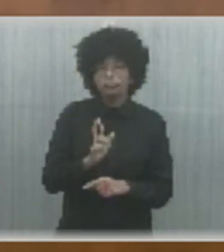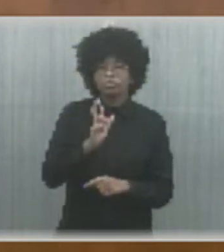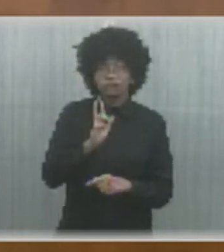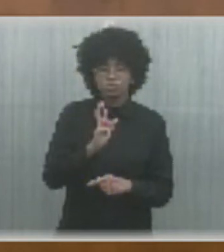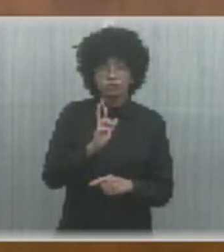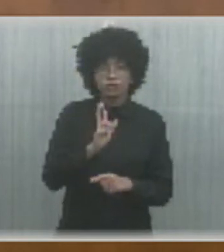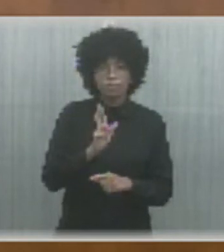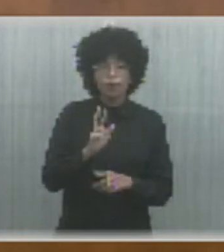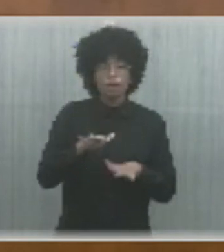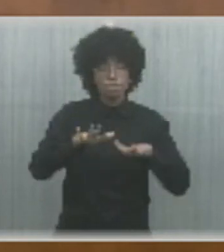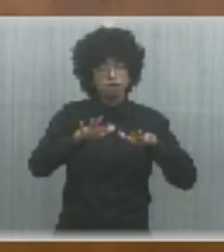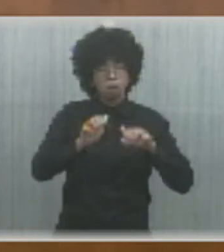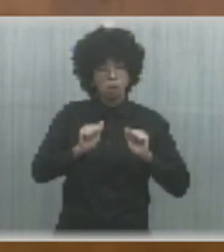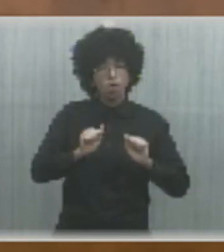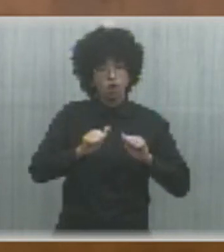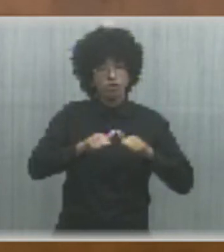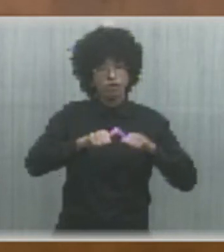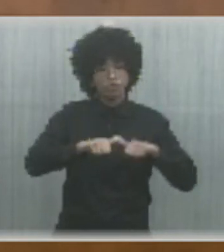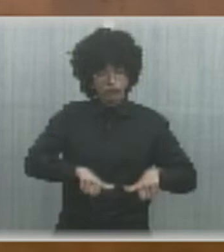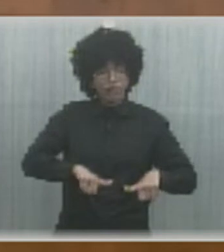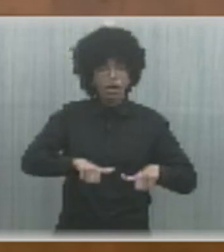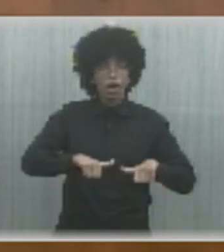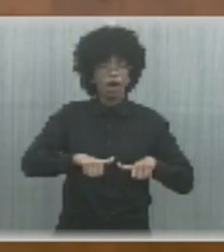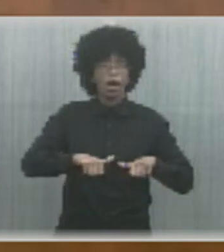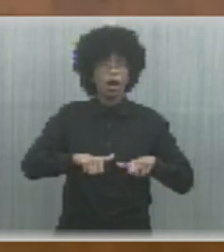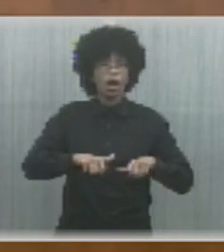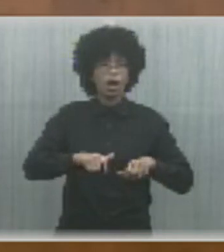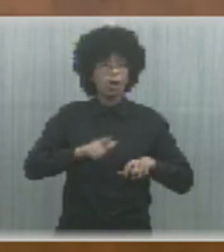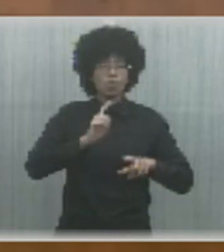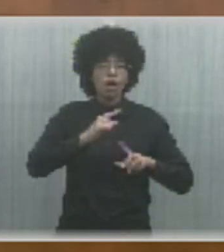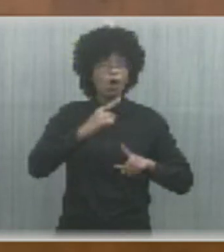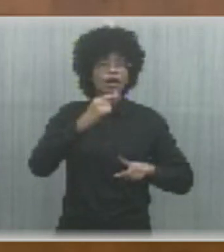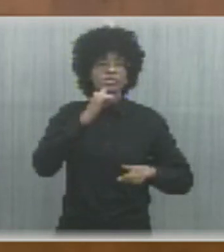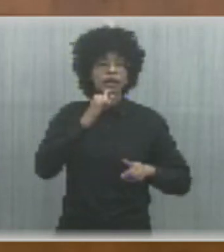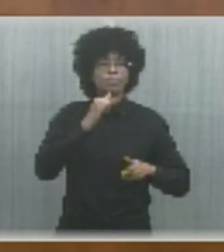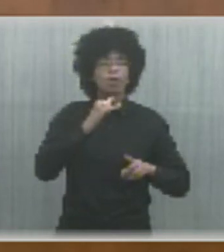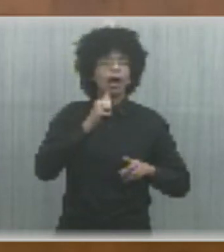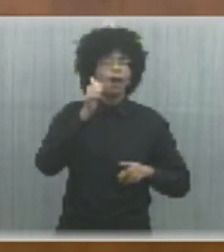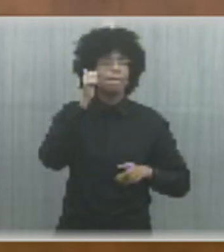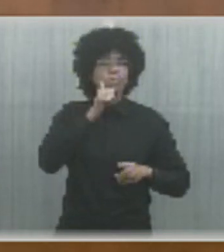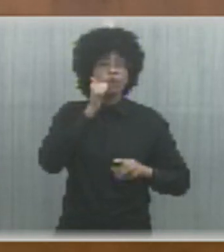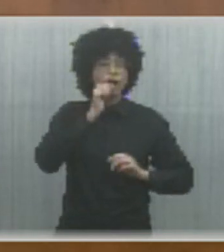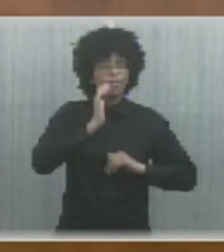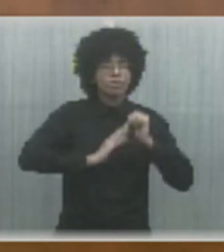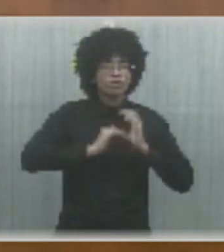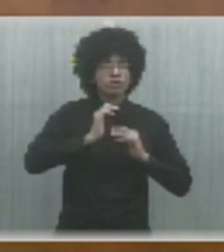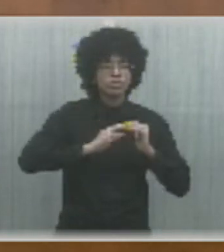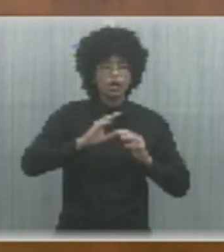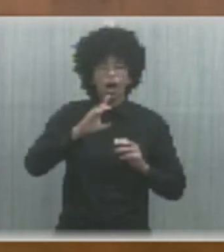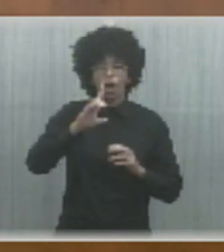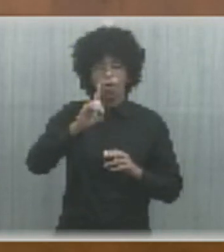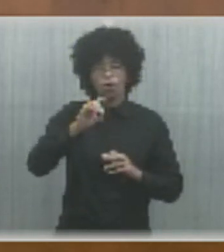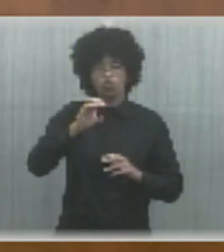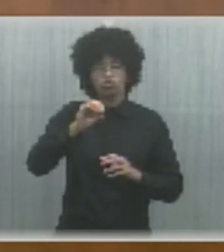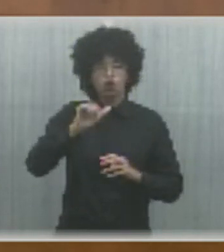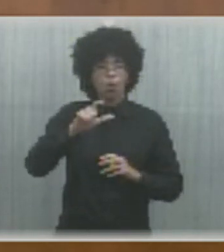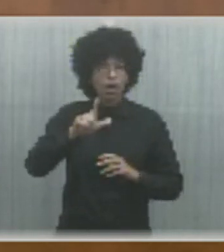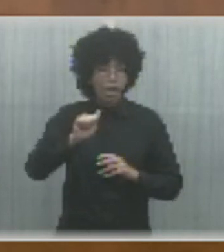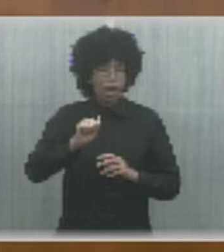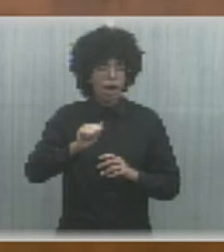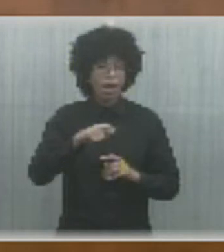a doula proibida de realizar qualquer procedimento privativo